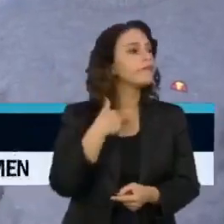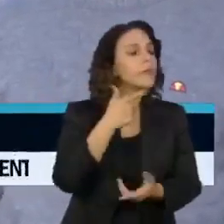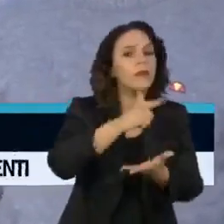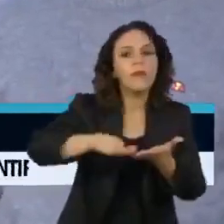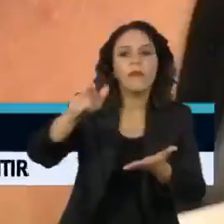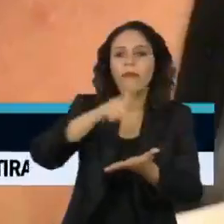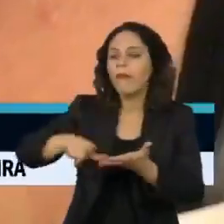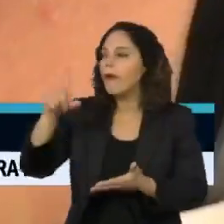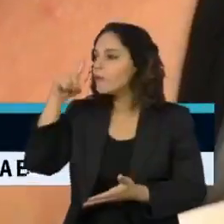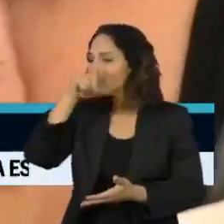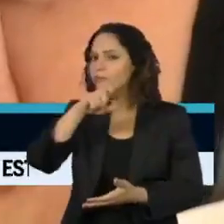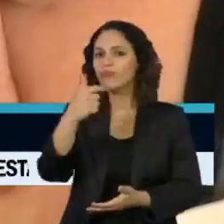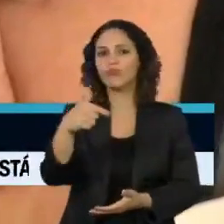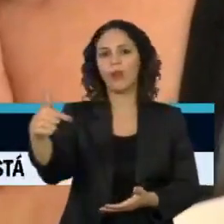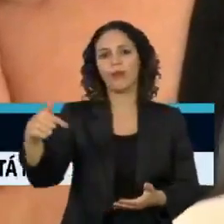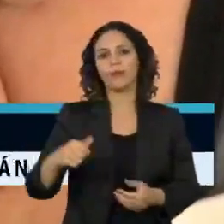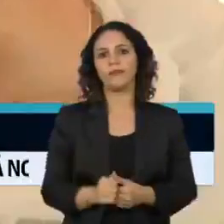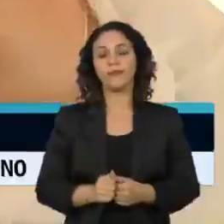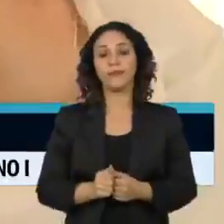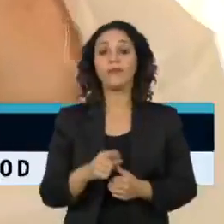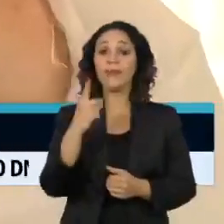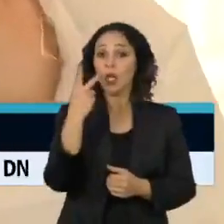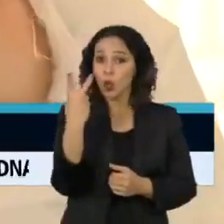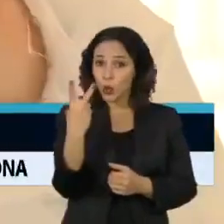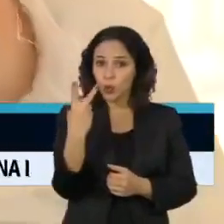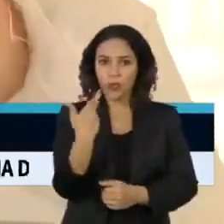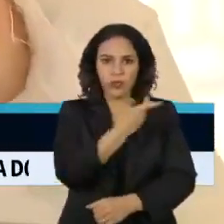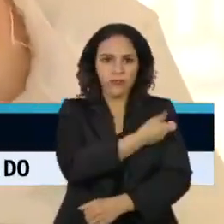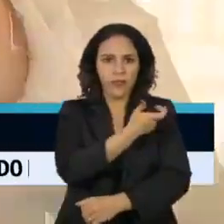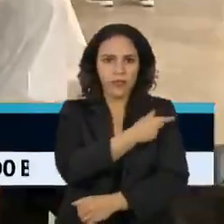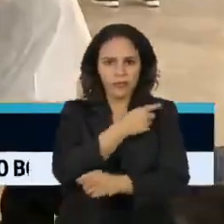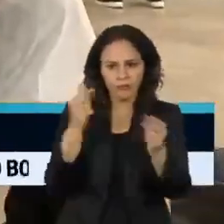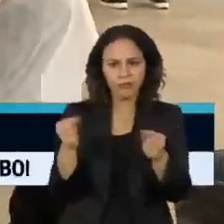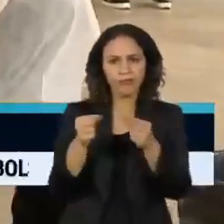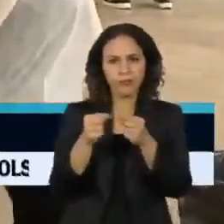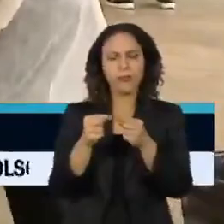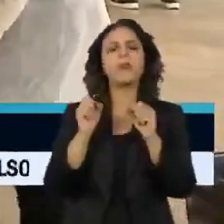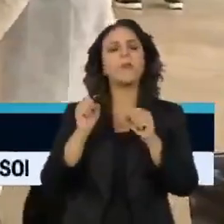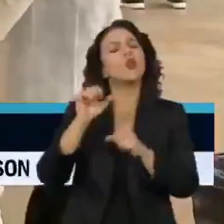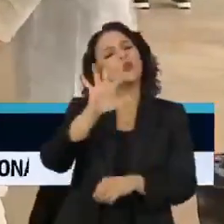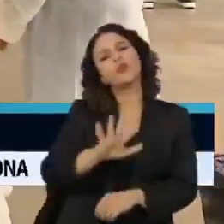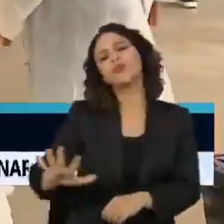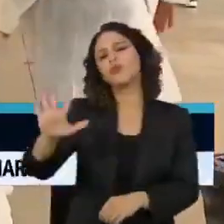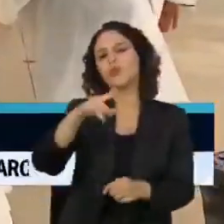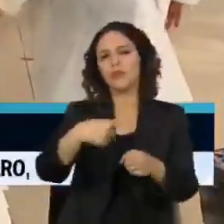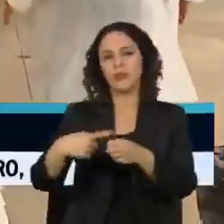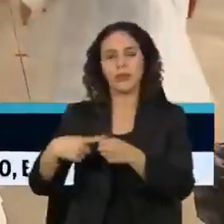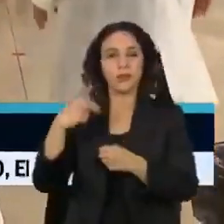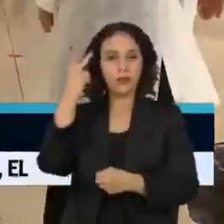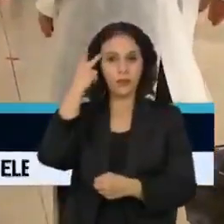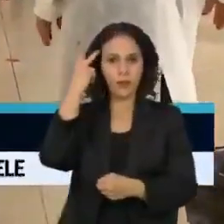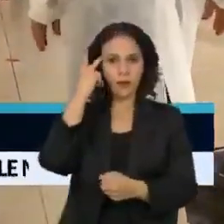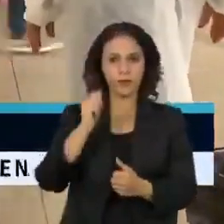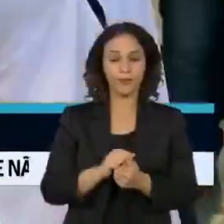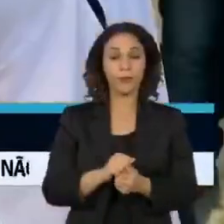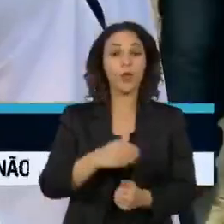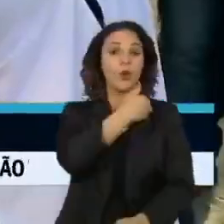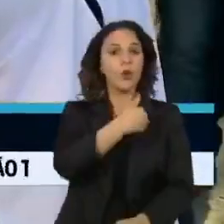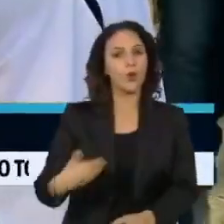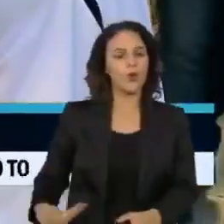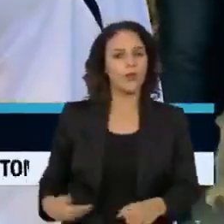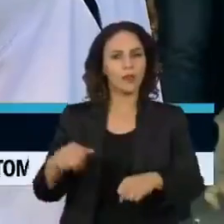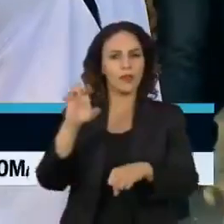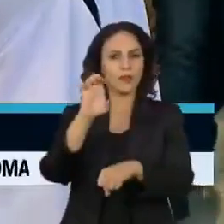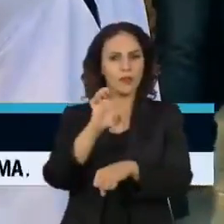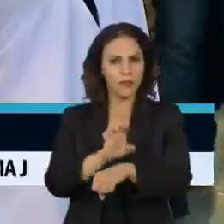da capital paulista uso combinado de imunizantes vale para todas as cidades Paulistas o governo estadual